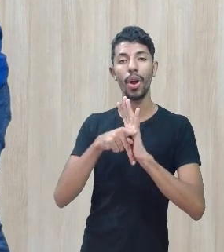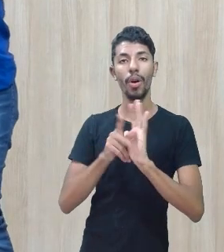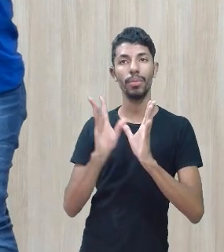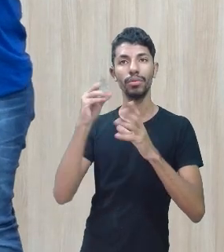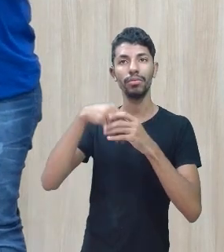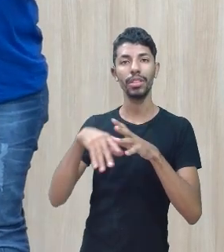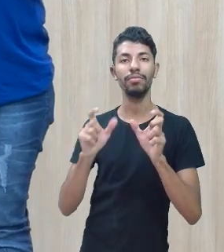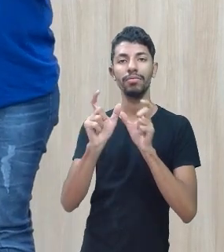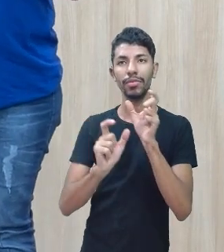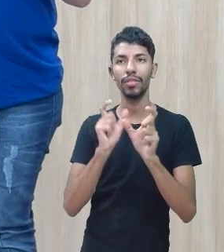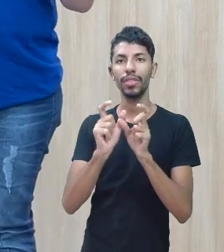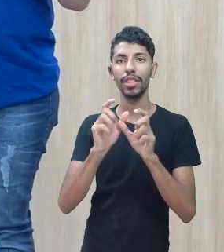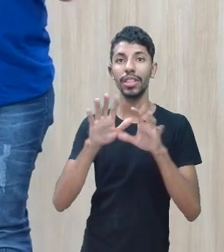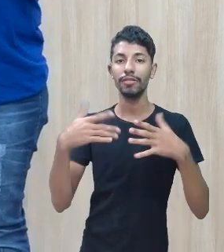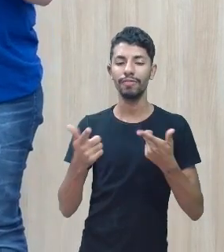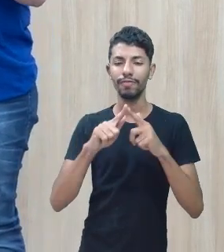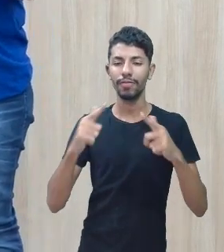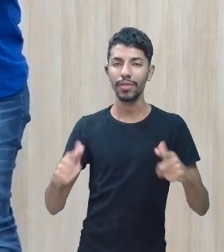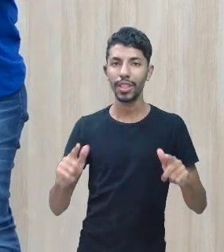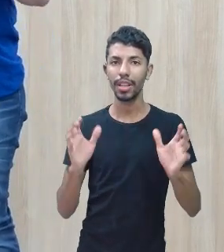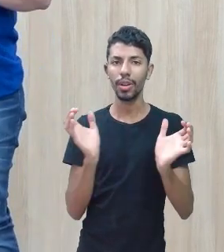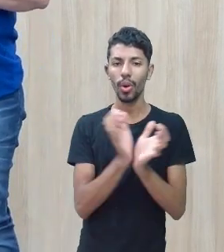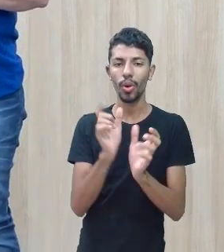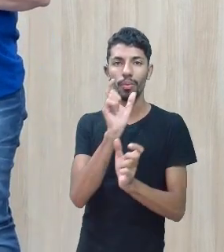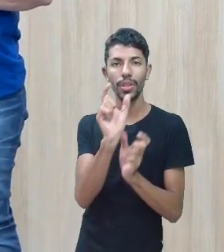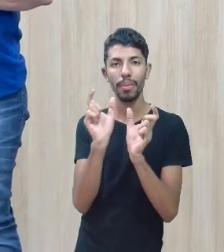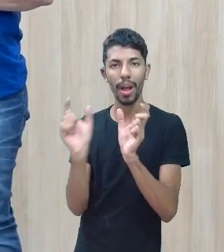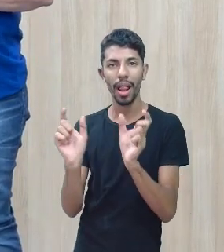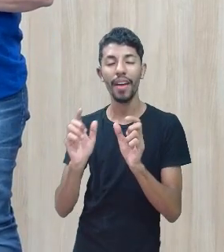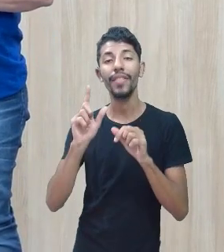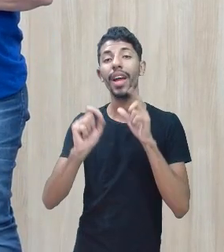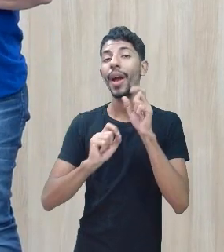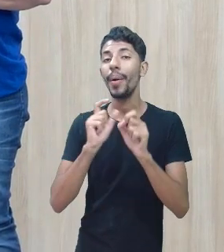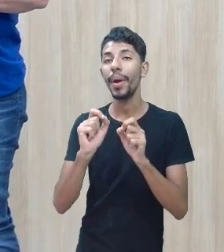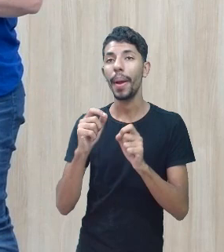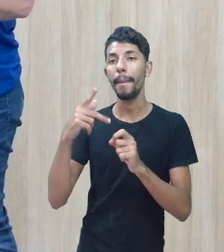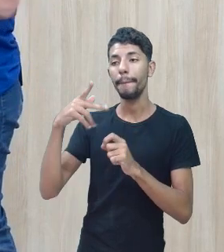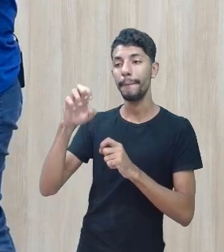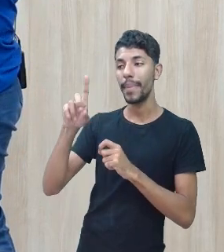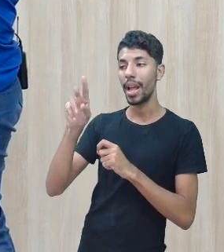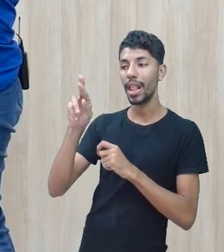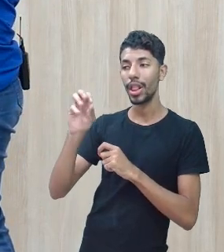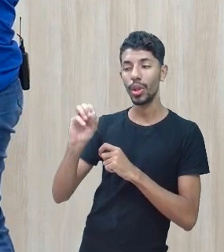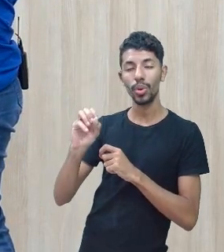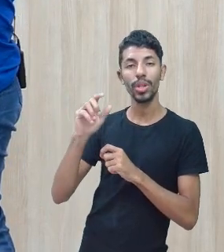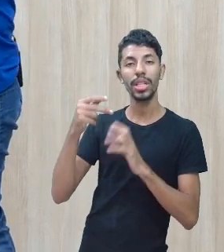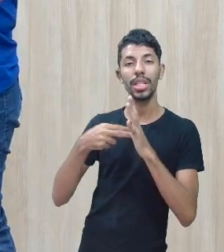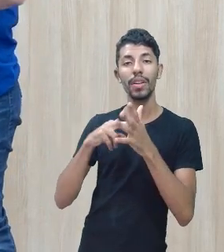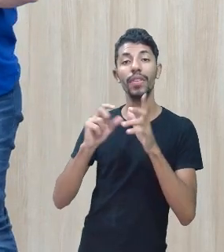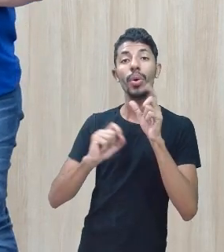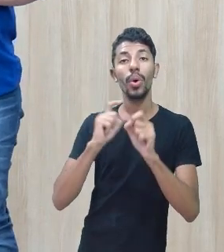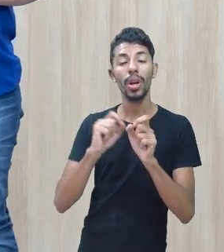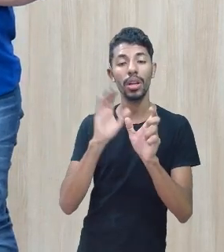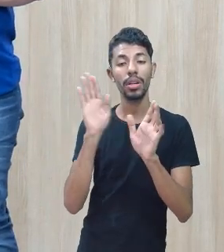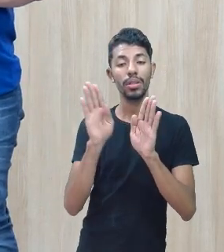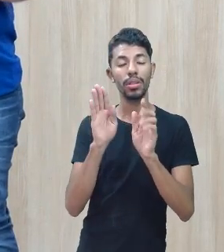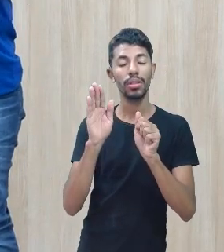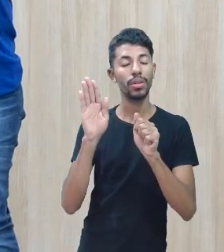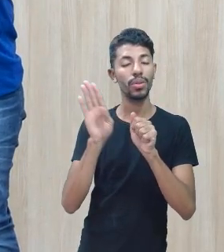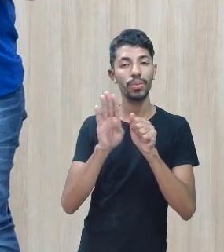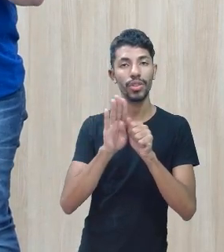palavras, na classe gramatical, Pedro é um substantivo próprio. Já no estudo da função